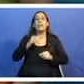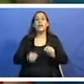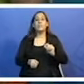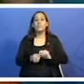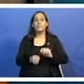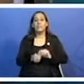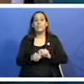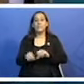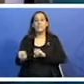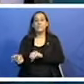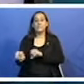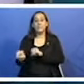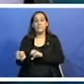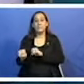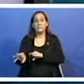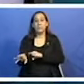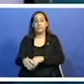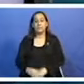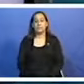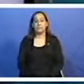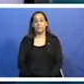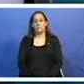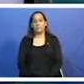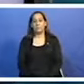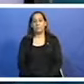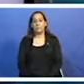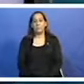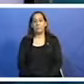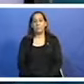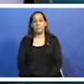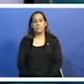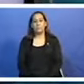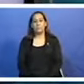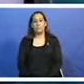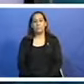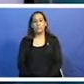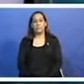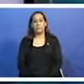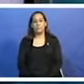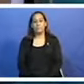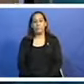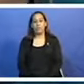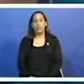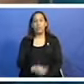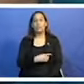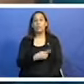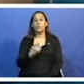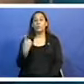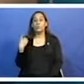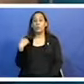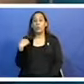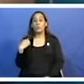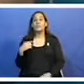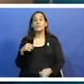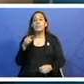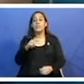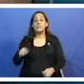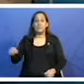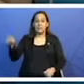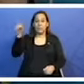todos nós. Mas a gente não vai copiar, sabe por quê? Porque olha lá, nós já